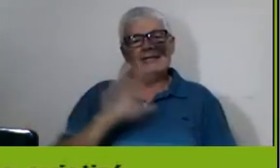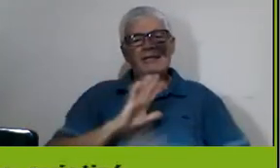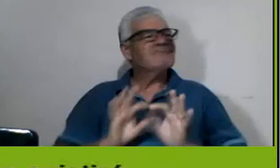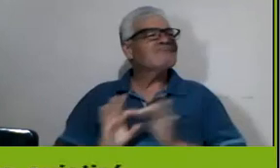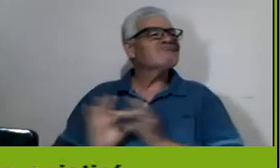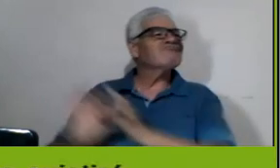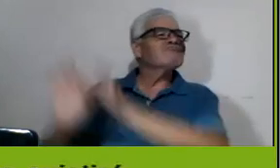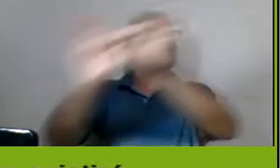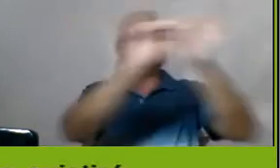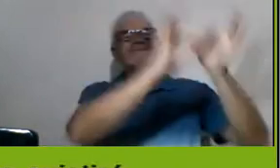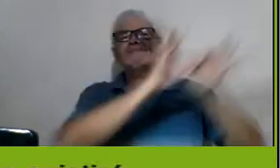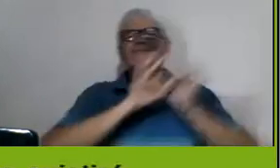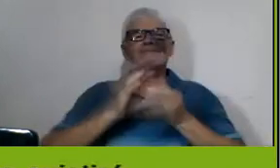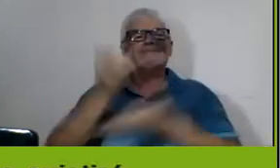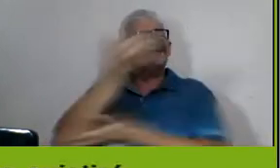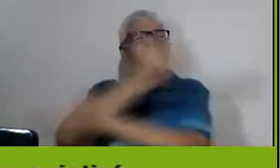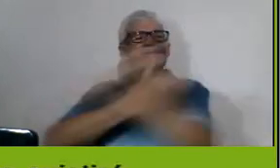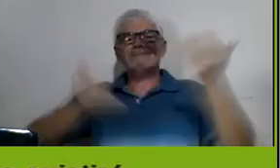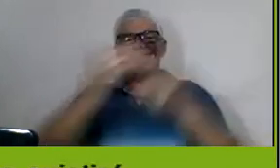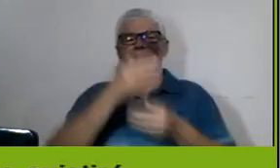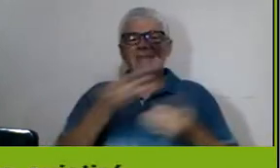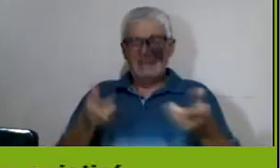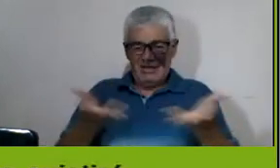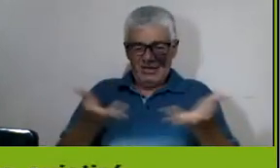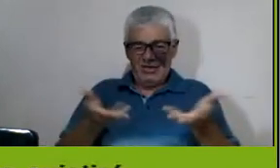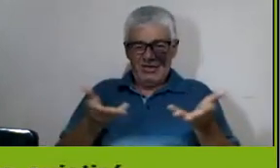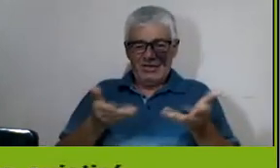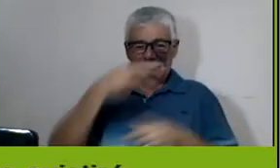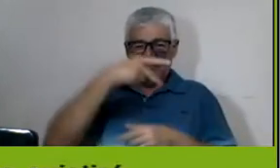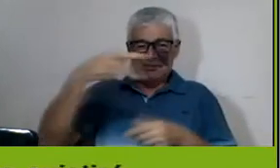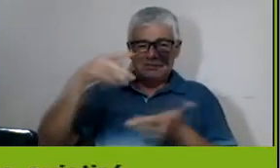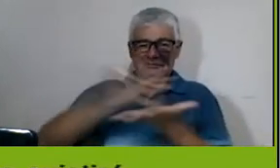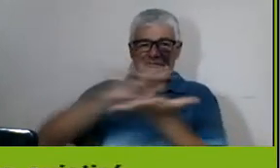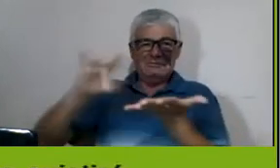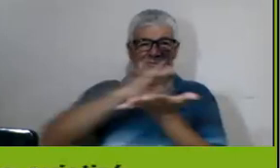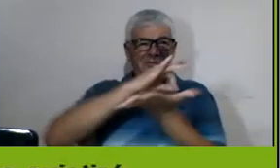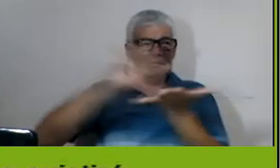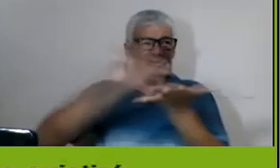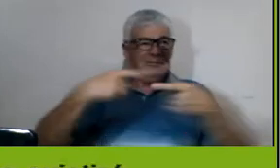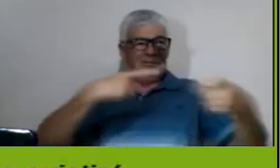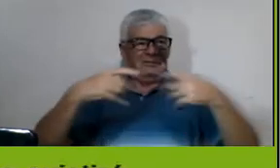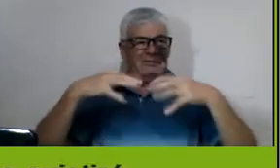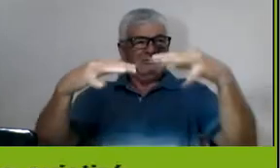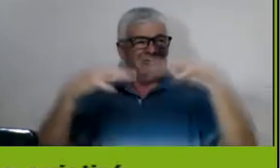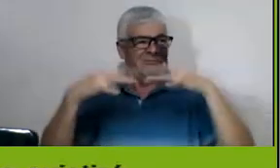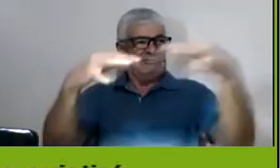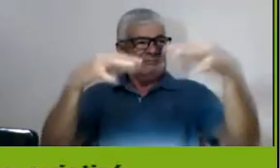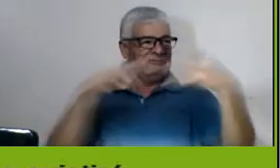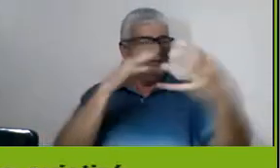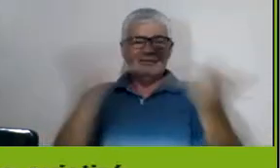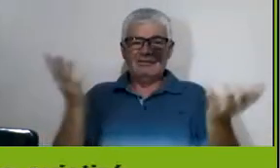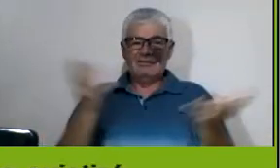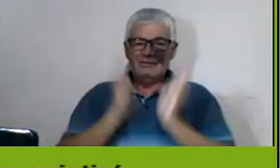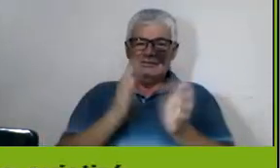causa de tudo de ruim que estava ocorrendo com o povo. E ele profetiza que neste templo o